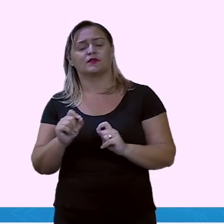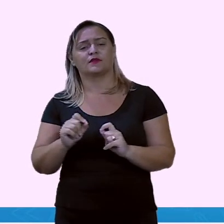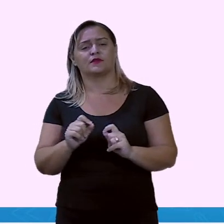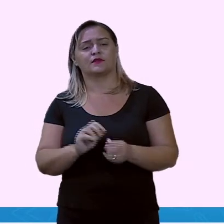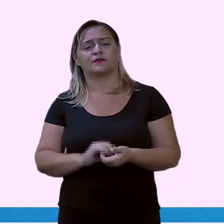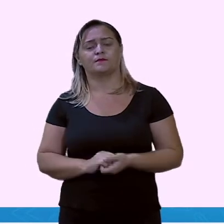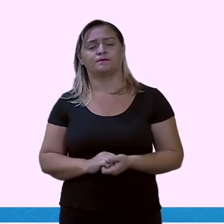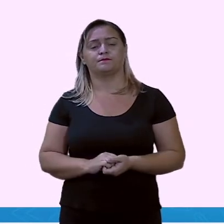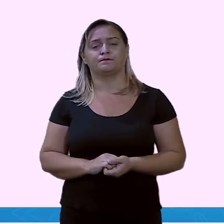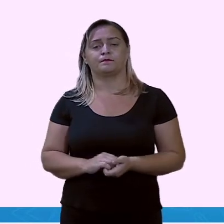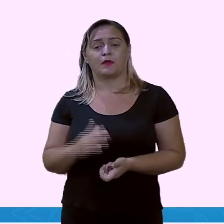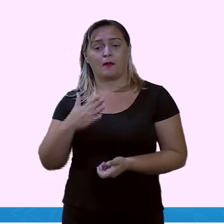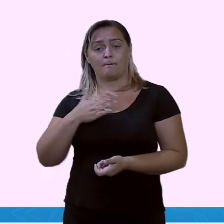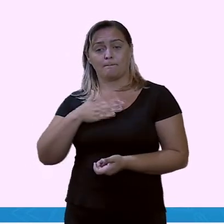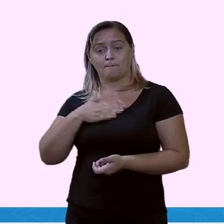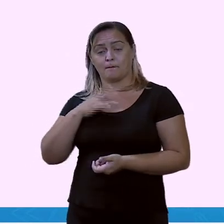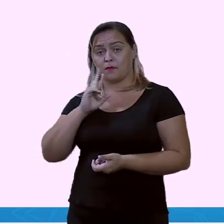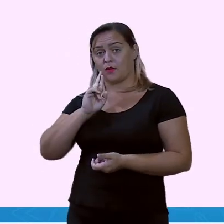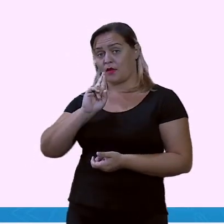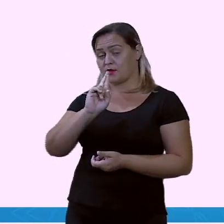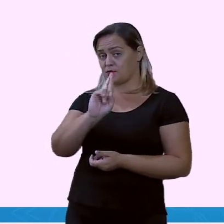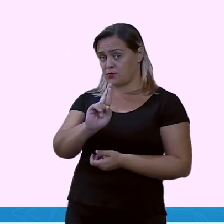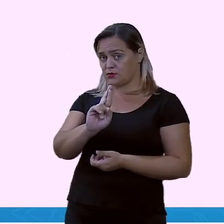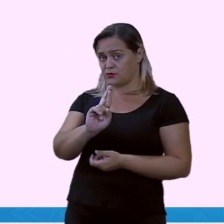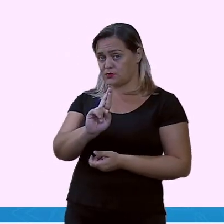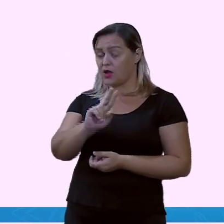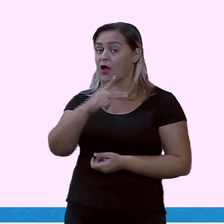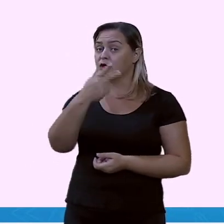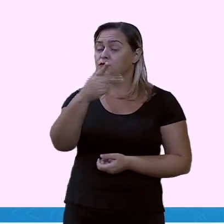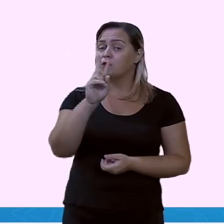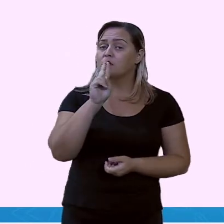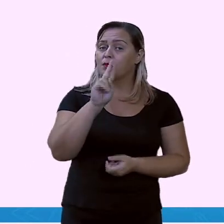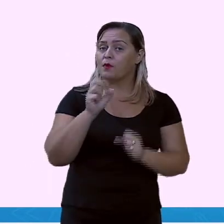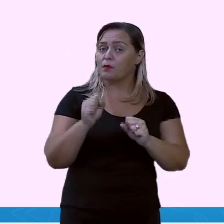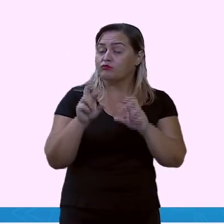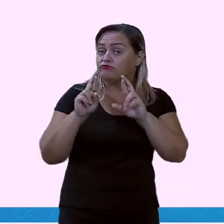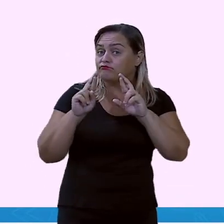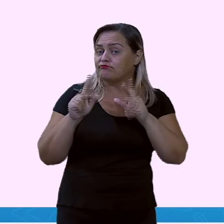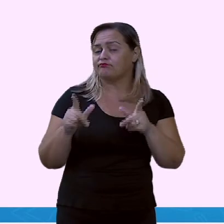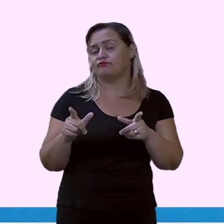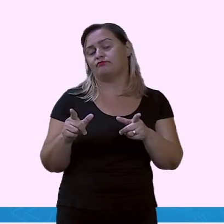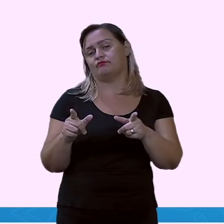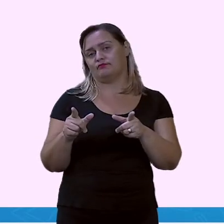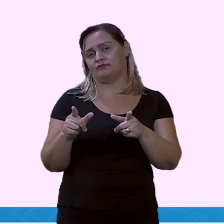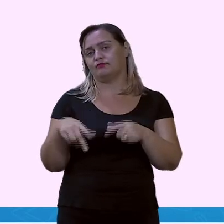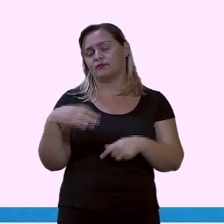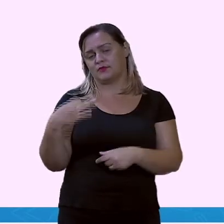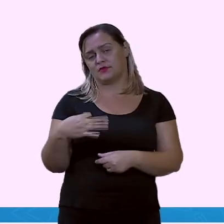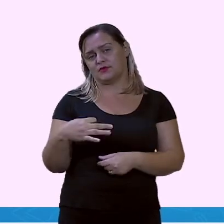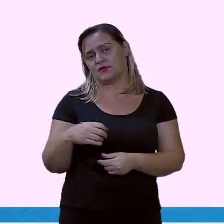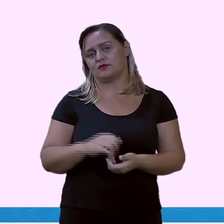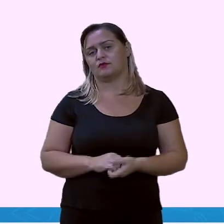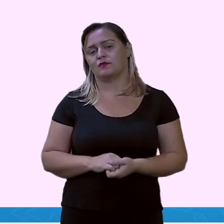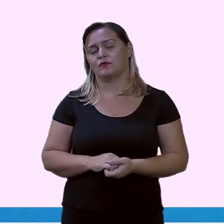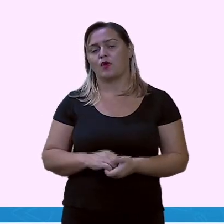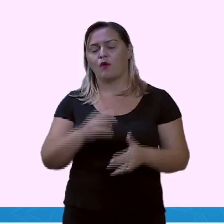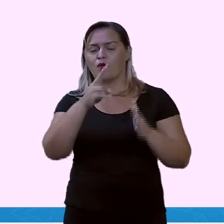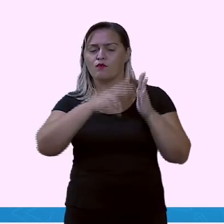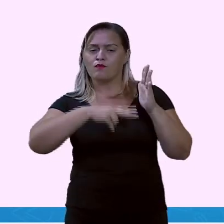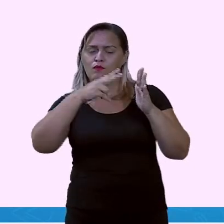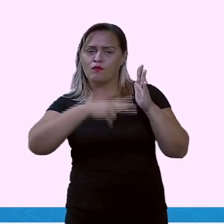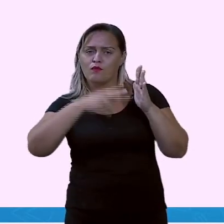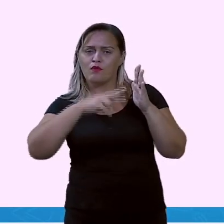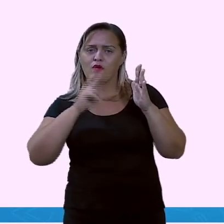resposta, tá? Não significa que é a mesma resposta de vocês. Mas eu vou ler a minha resposta, que aí vocês vão